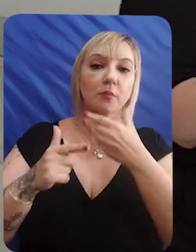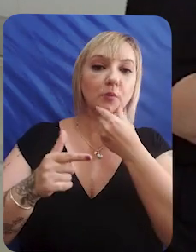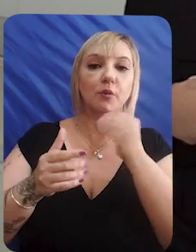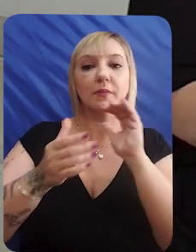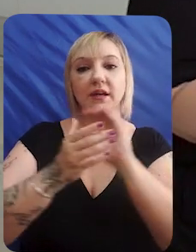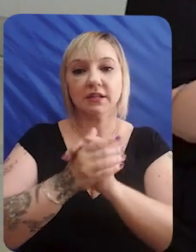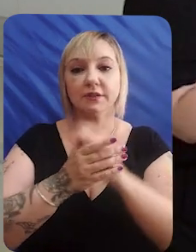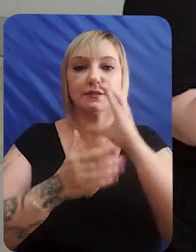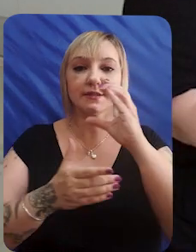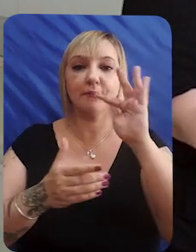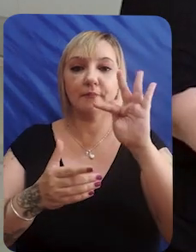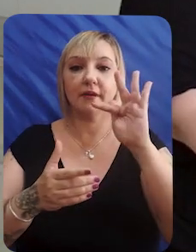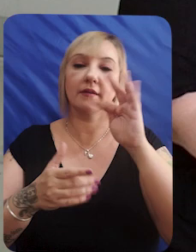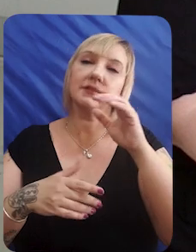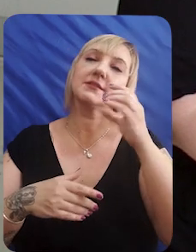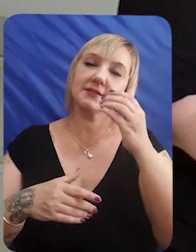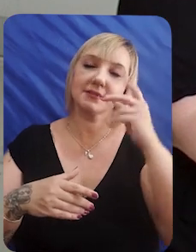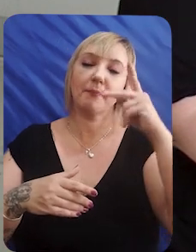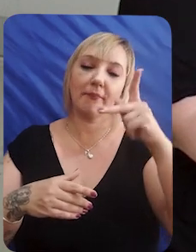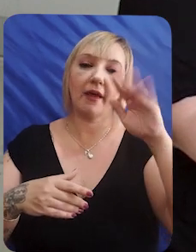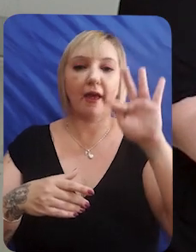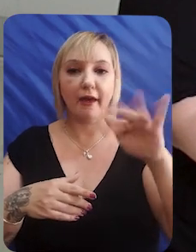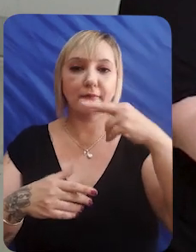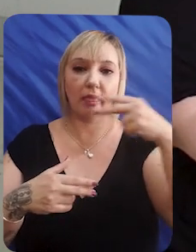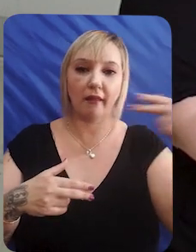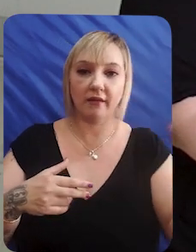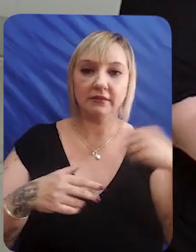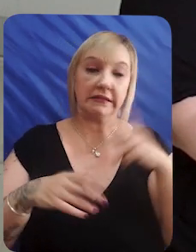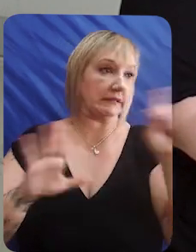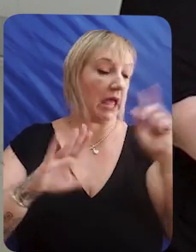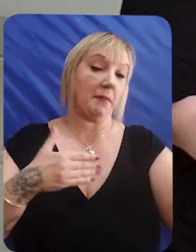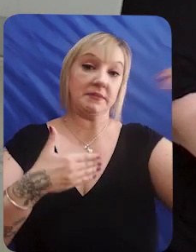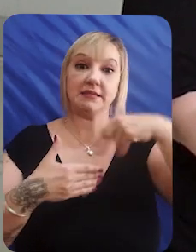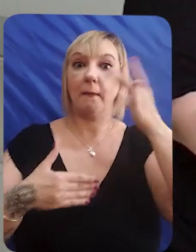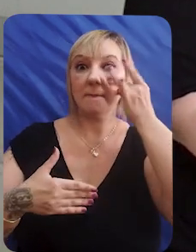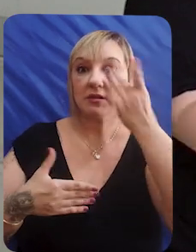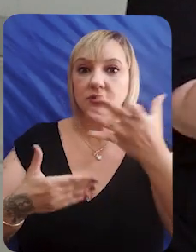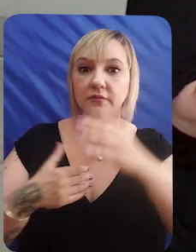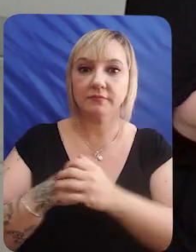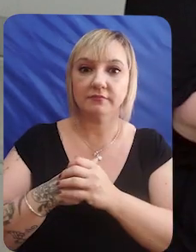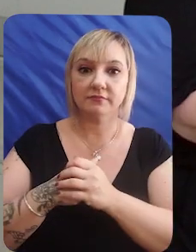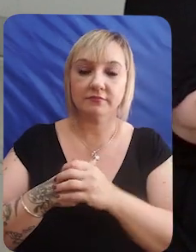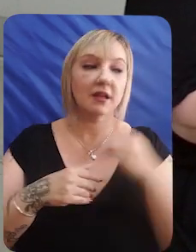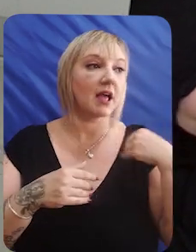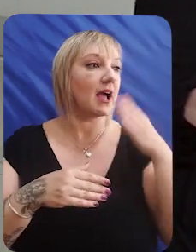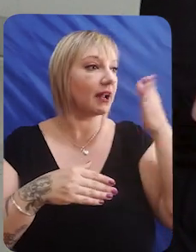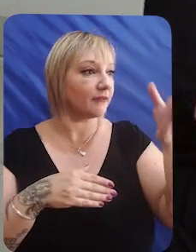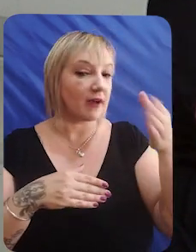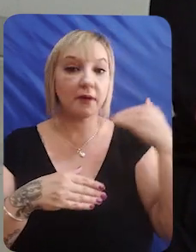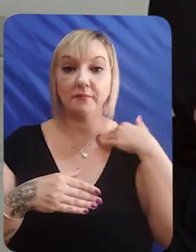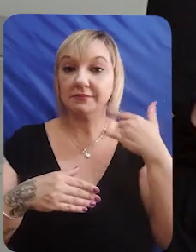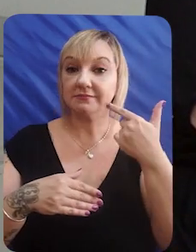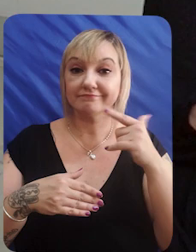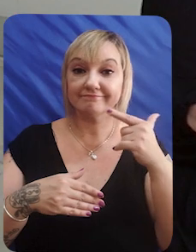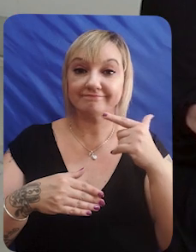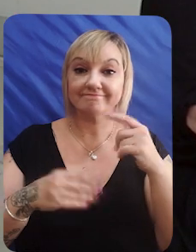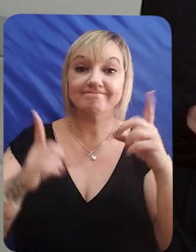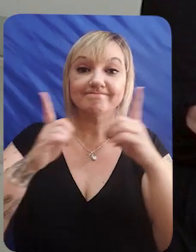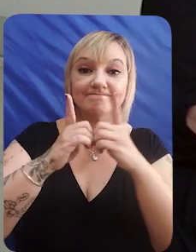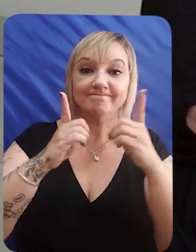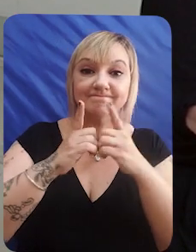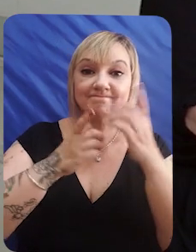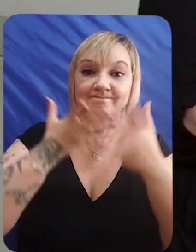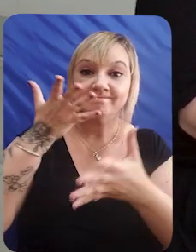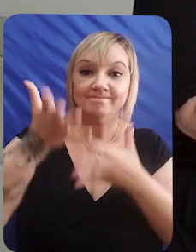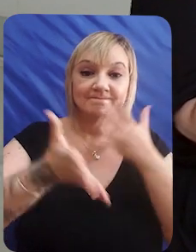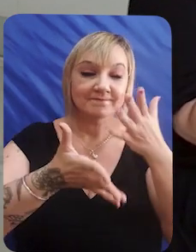dele, não, ele tem que vir ao banco. Ele tem que falar exatamente. Aí ele vai ao banco, não tem ninguém que o atenda.